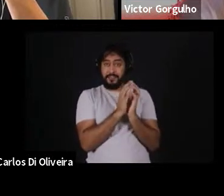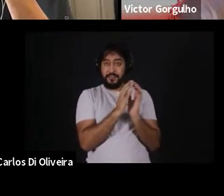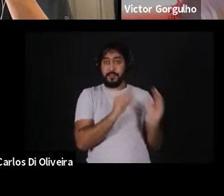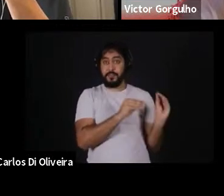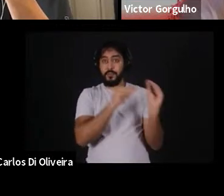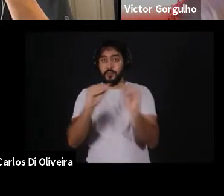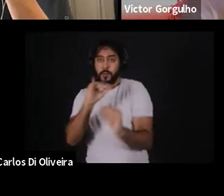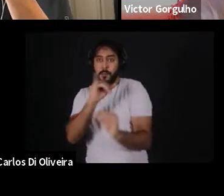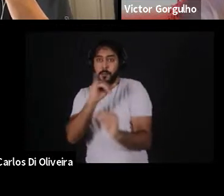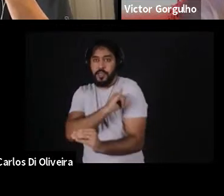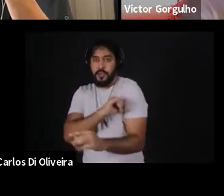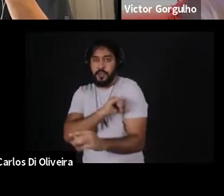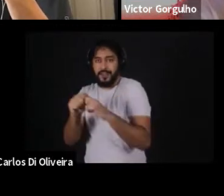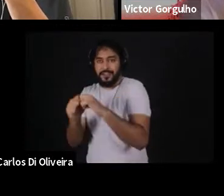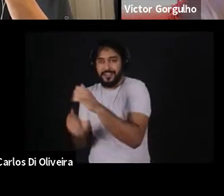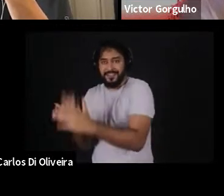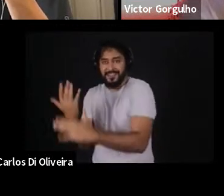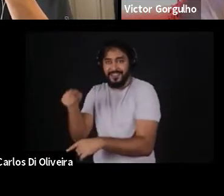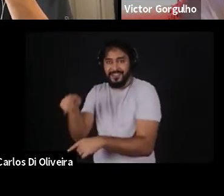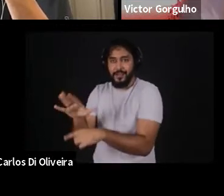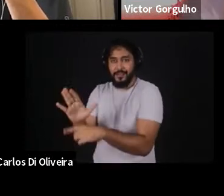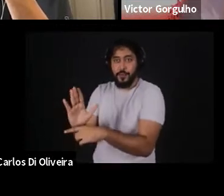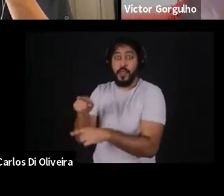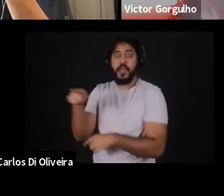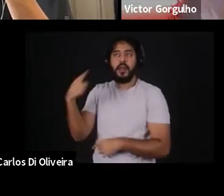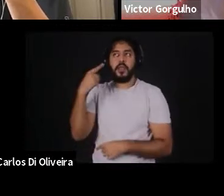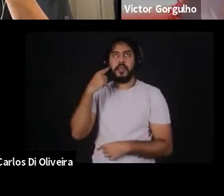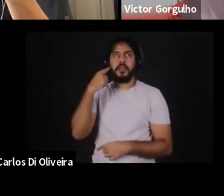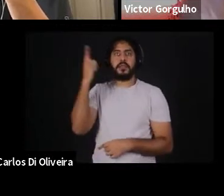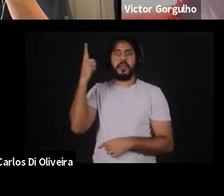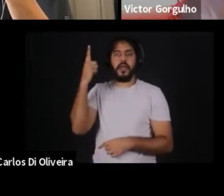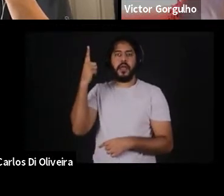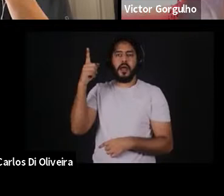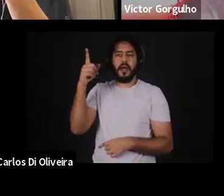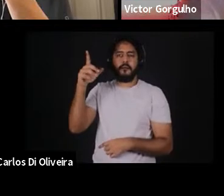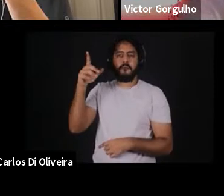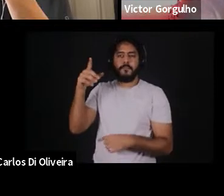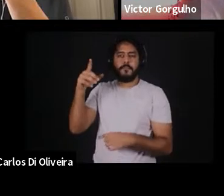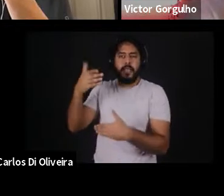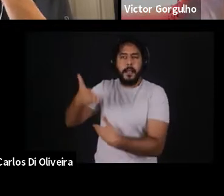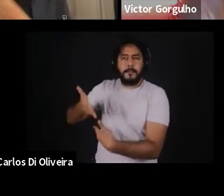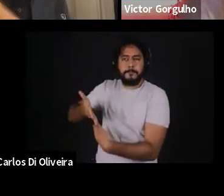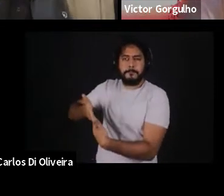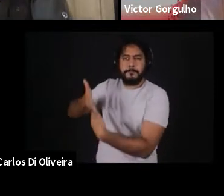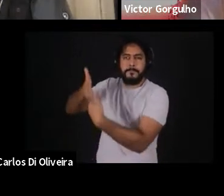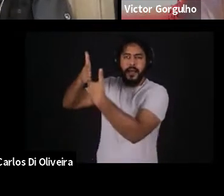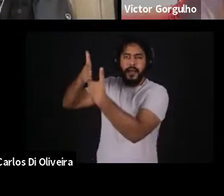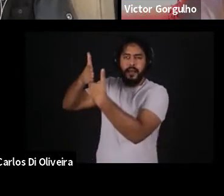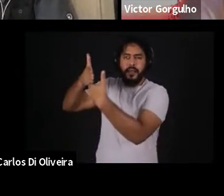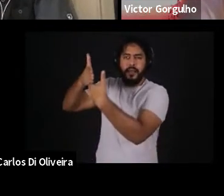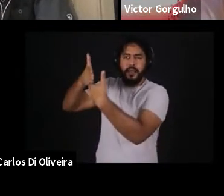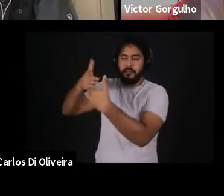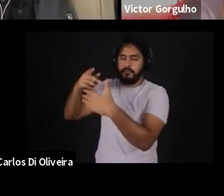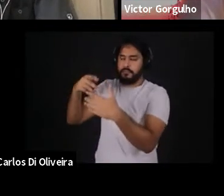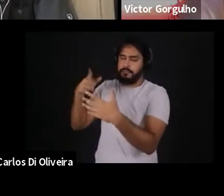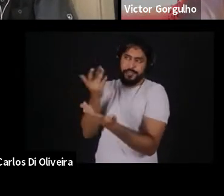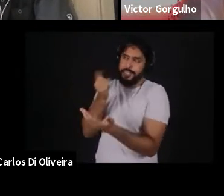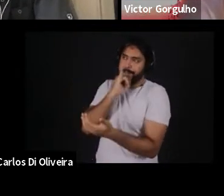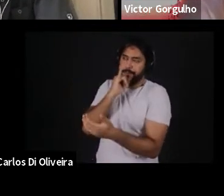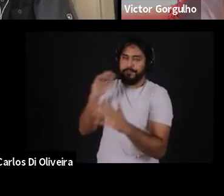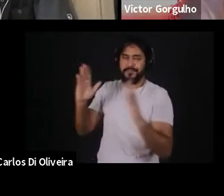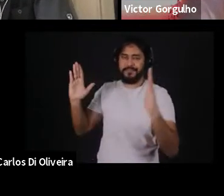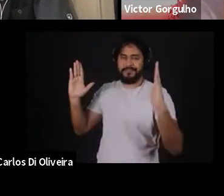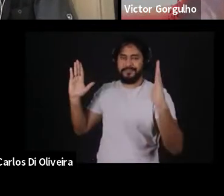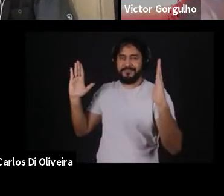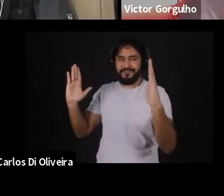filme. E ele teve a ideia de arrancar uma das paredes de uma dessas televisões de tubo. Então o filme é feito com uma dessas